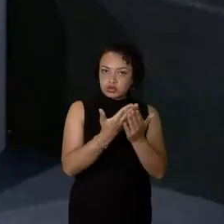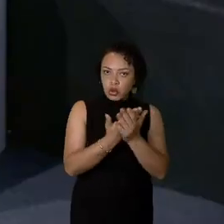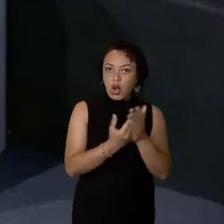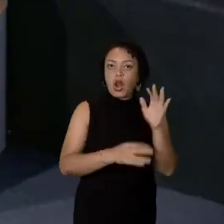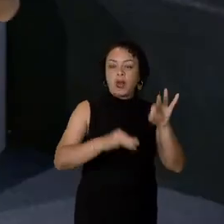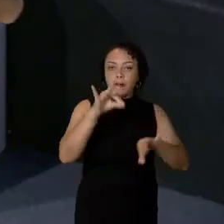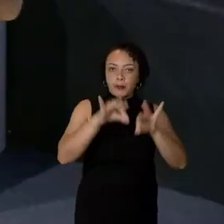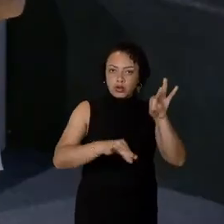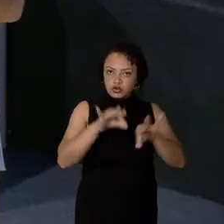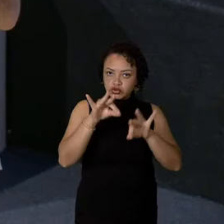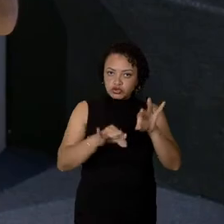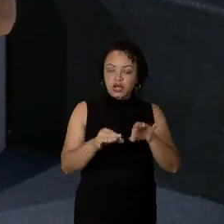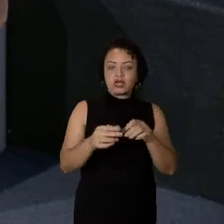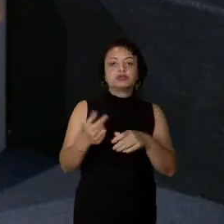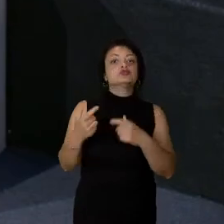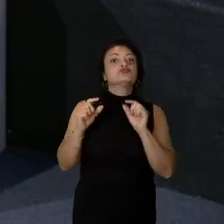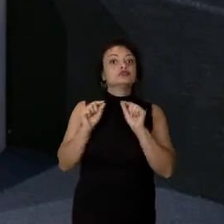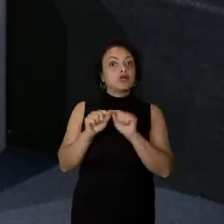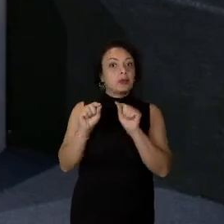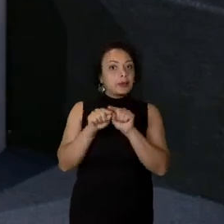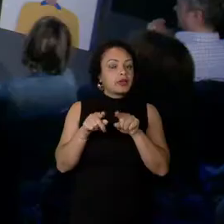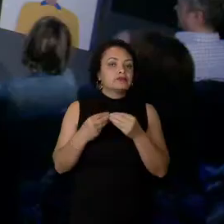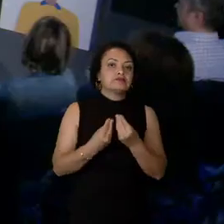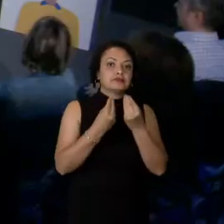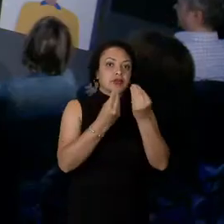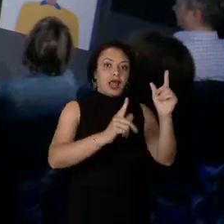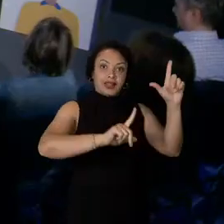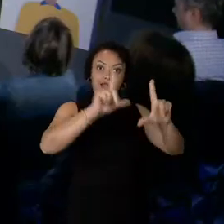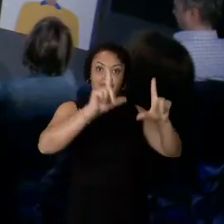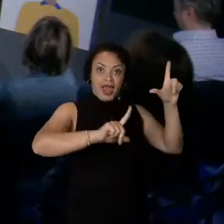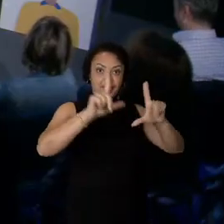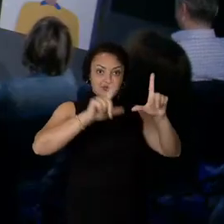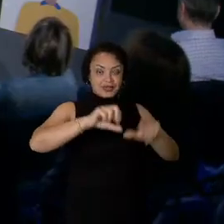projetos vencedores do júri popular receberá uma Smart TV Samsung.